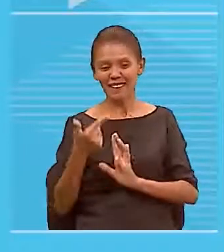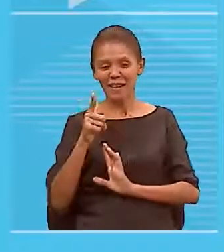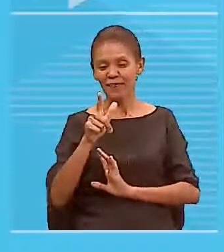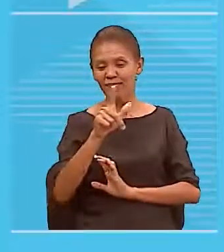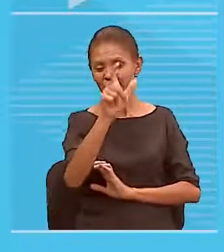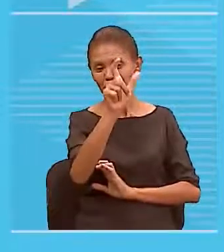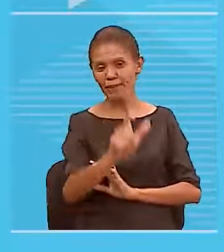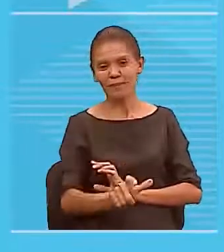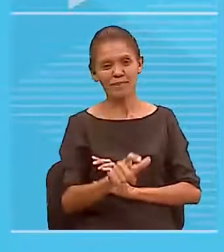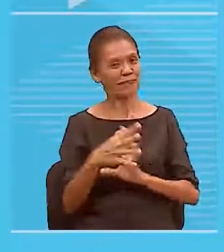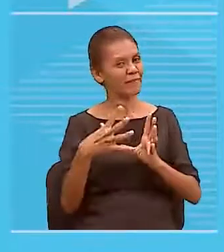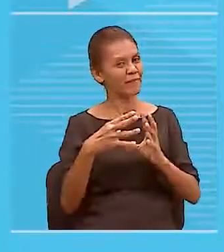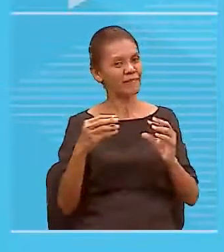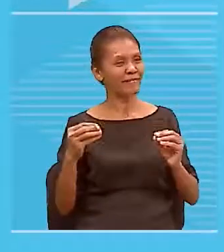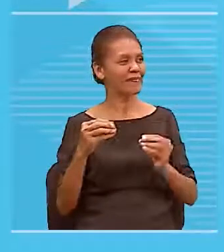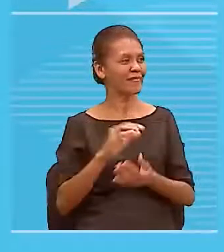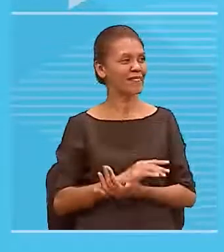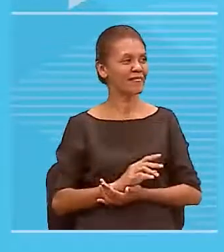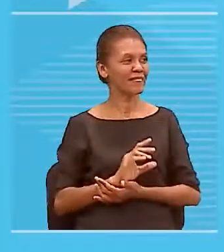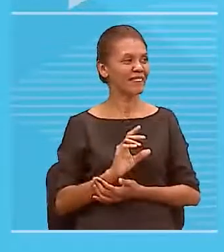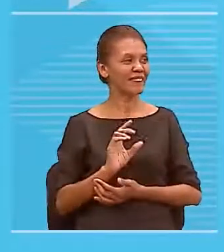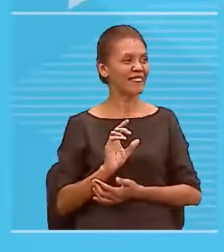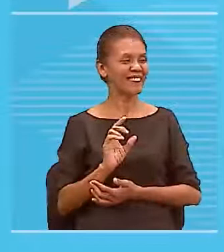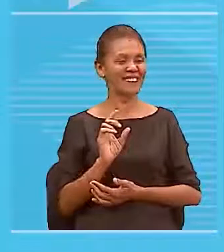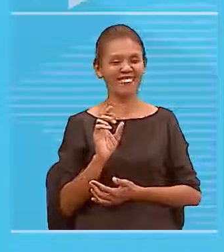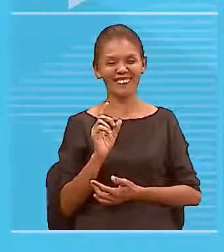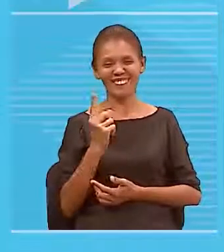não é só uma parte que some não a outra também some